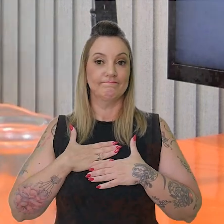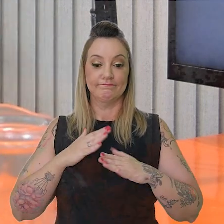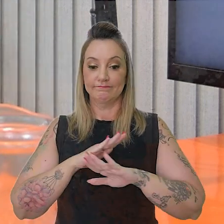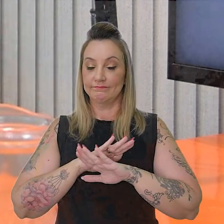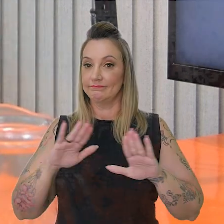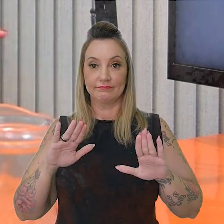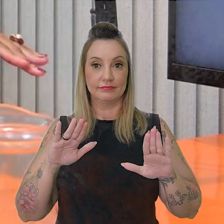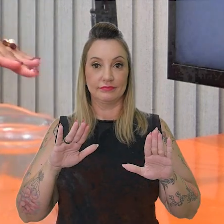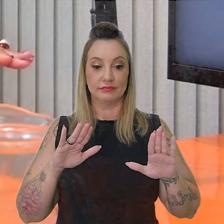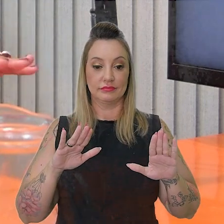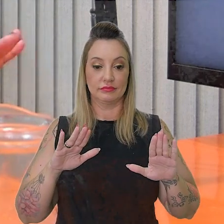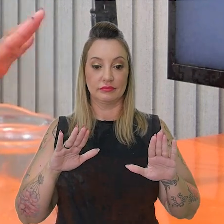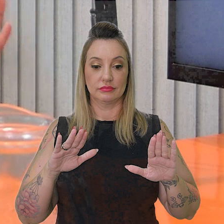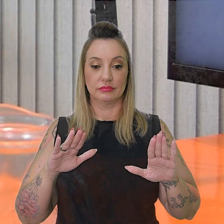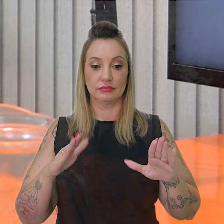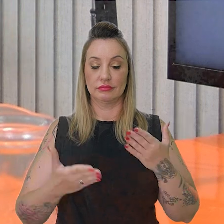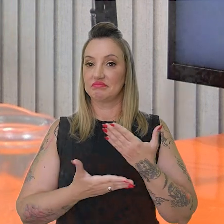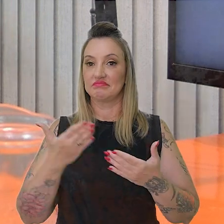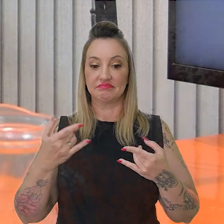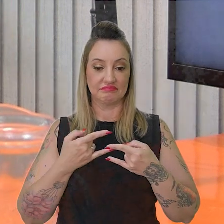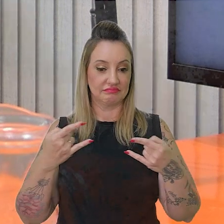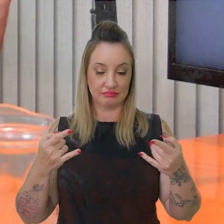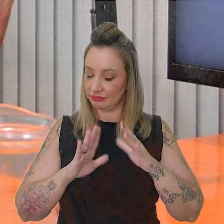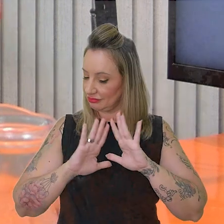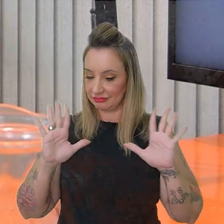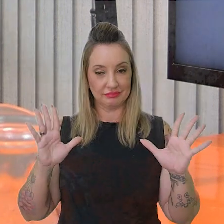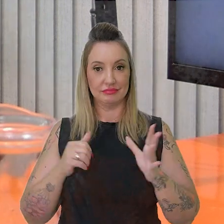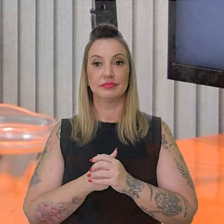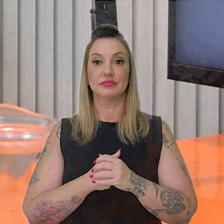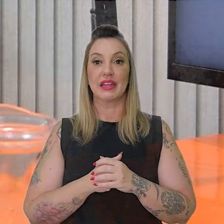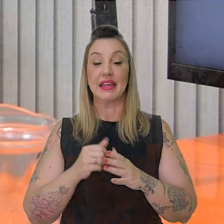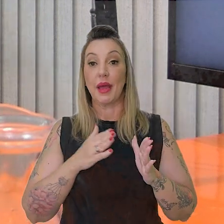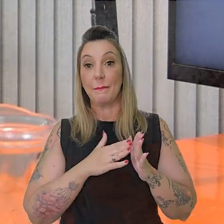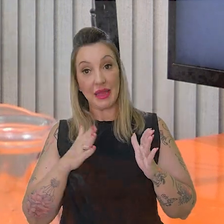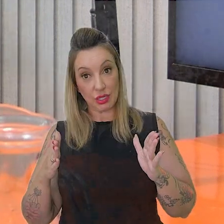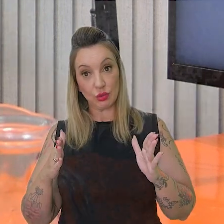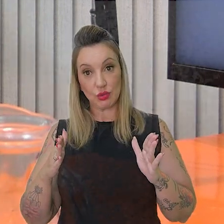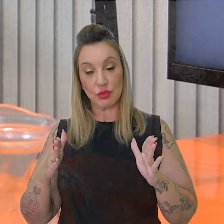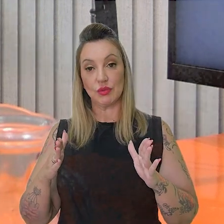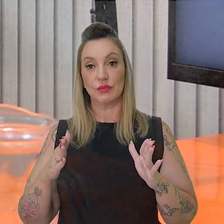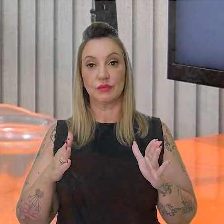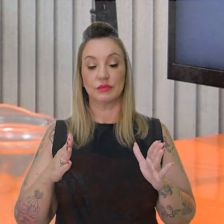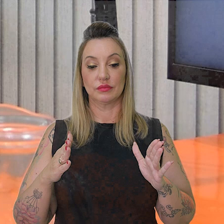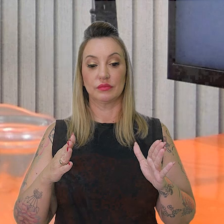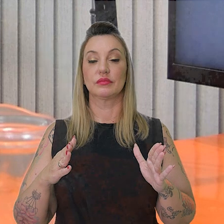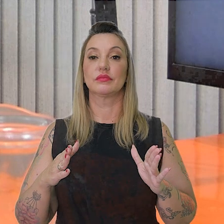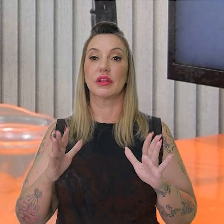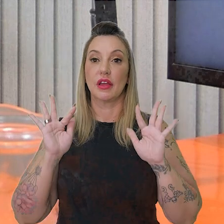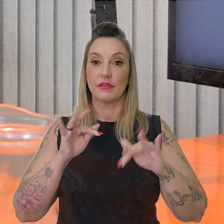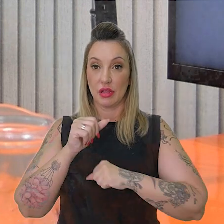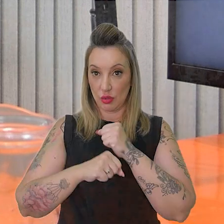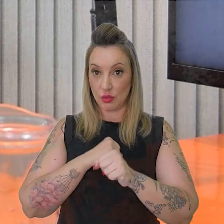Staff uhum perdi ingresso tudo aham E aí nesse período